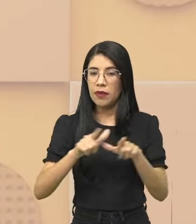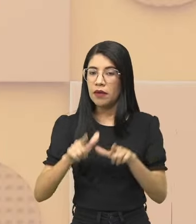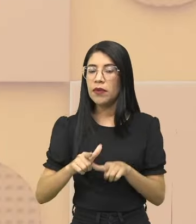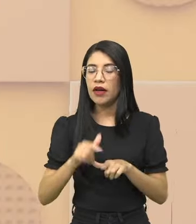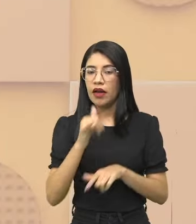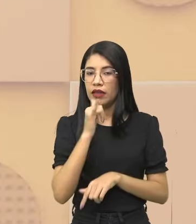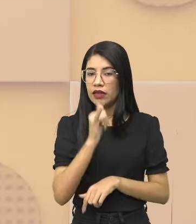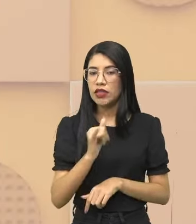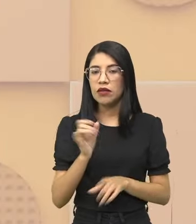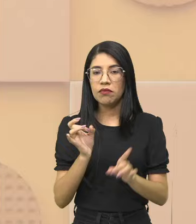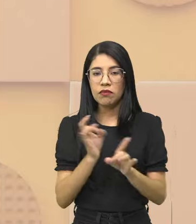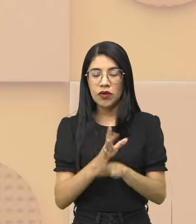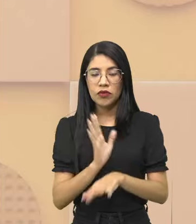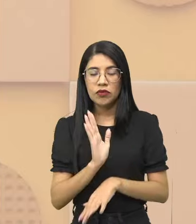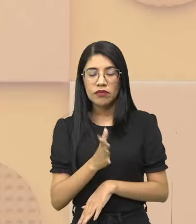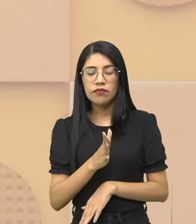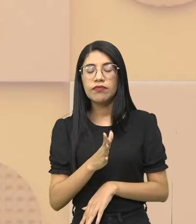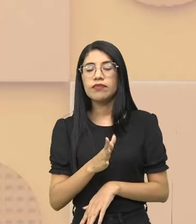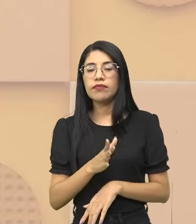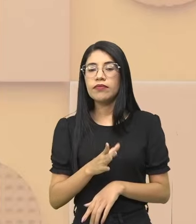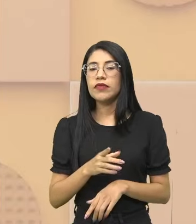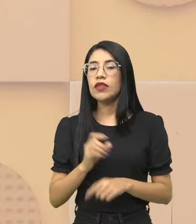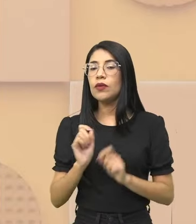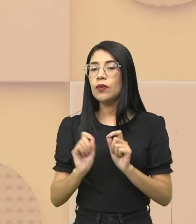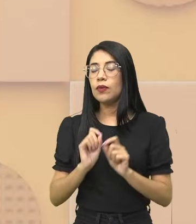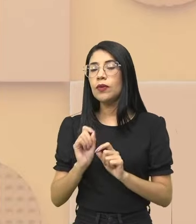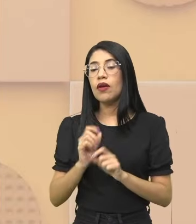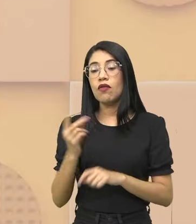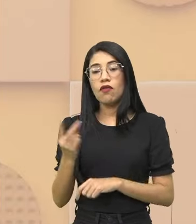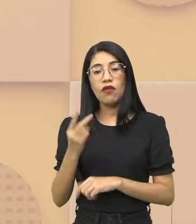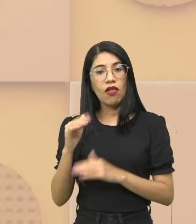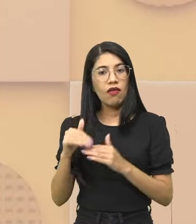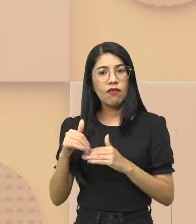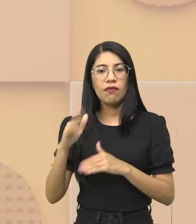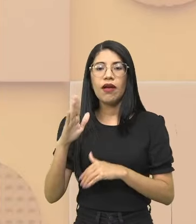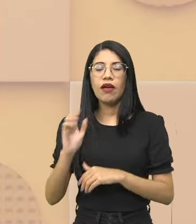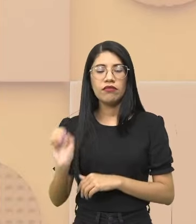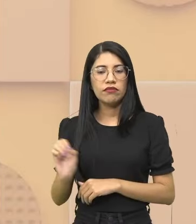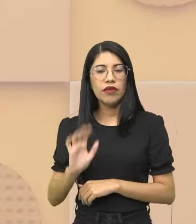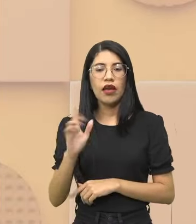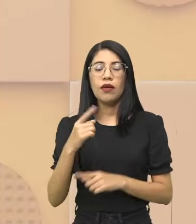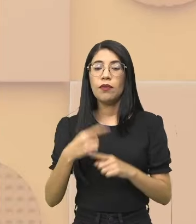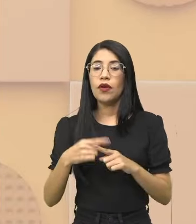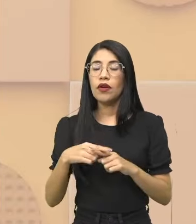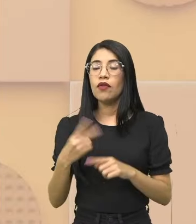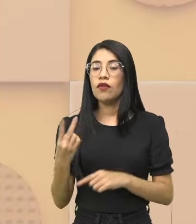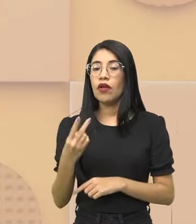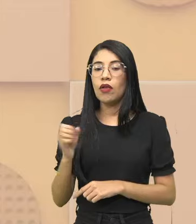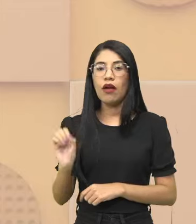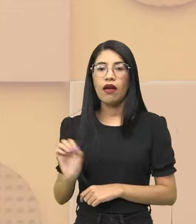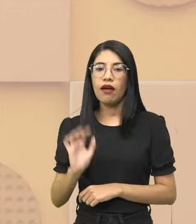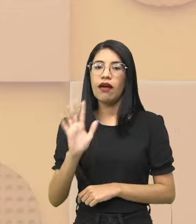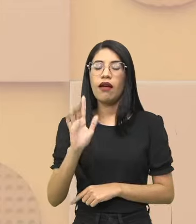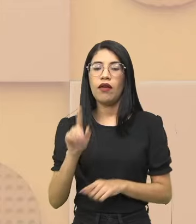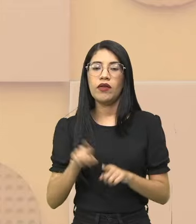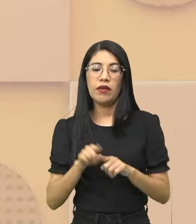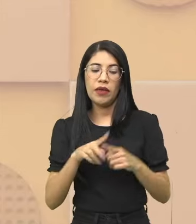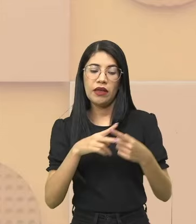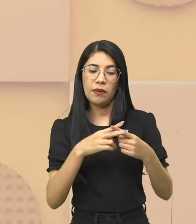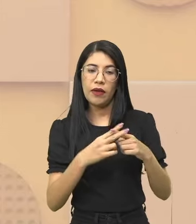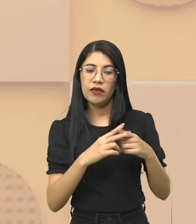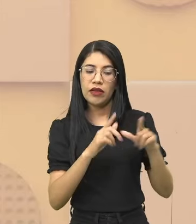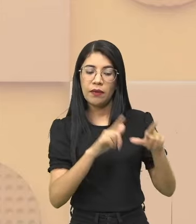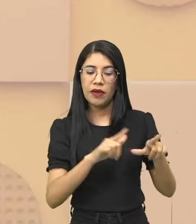energia já instalado, né? Então, a gente tem uma valorização. Até mesmo por conta do custo, né? Onde já foi ali